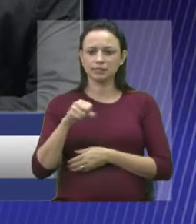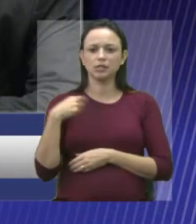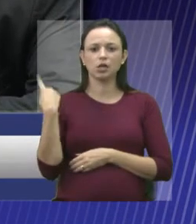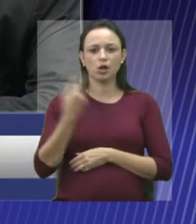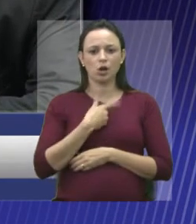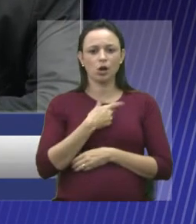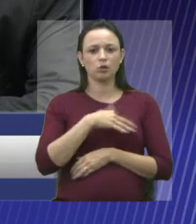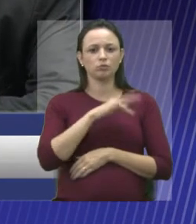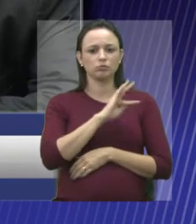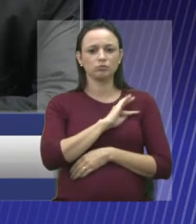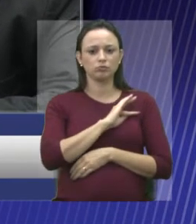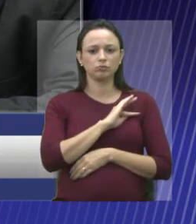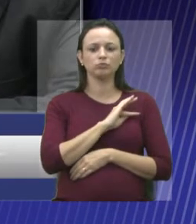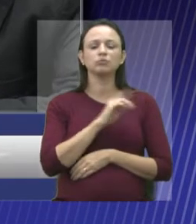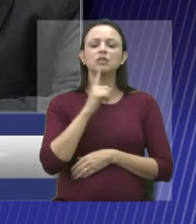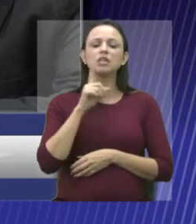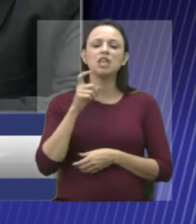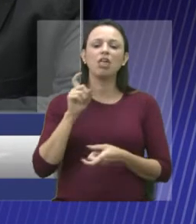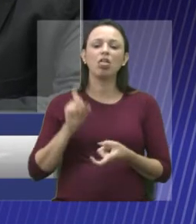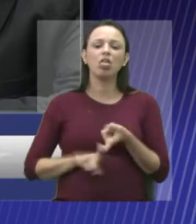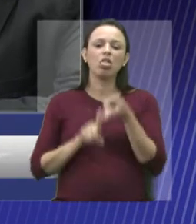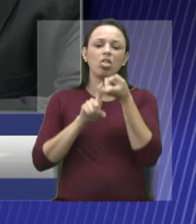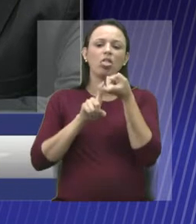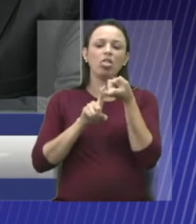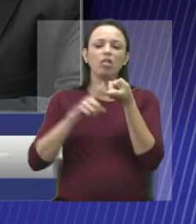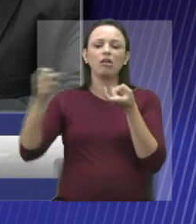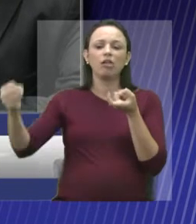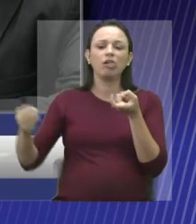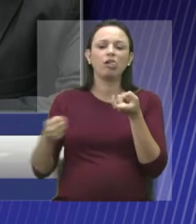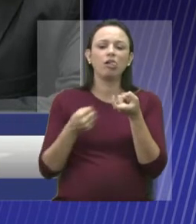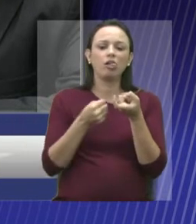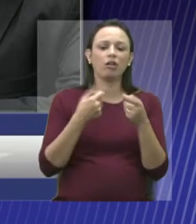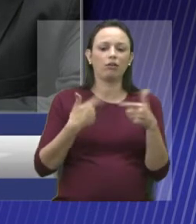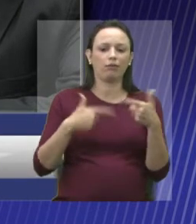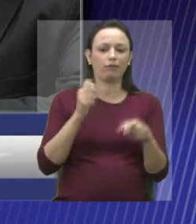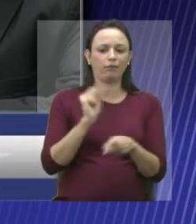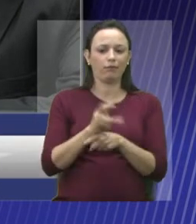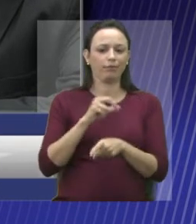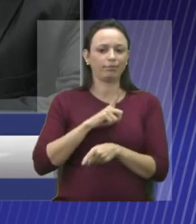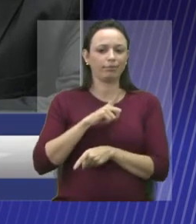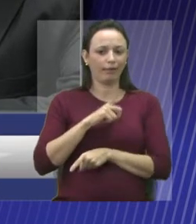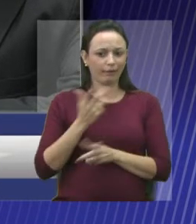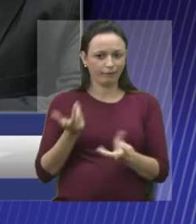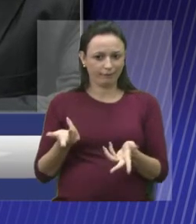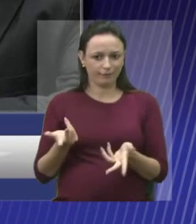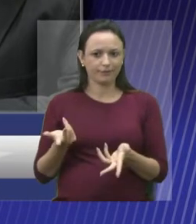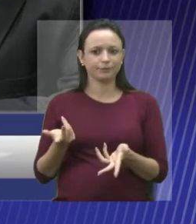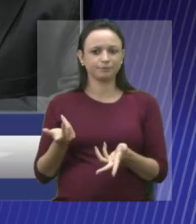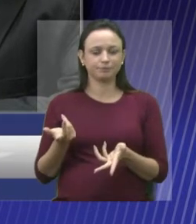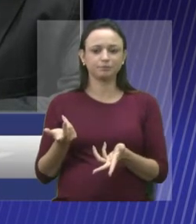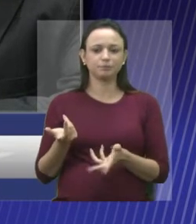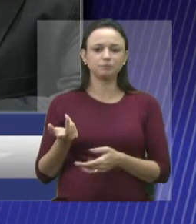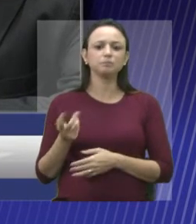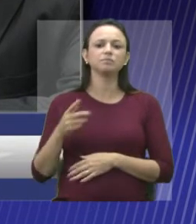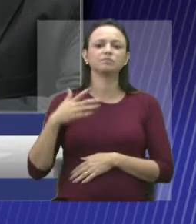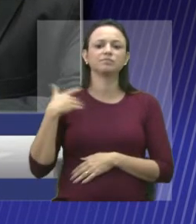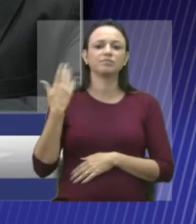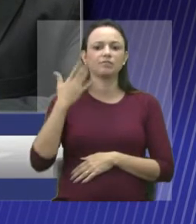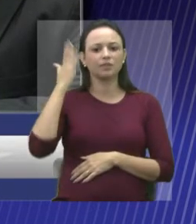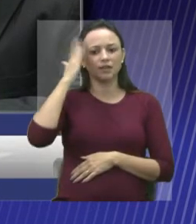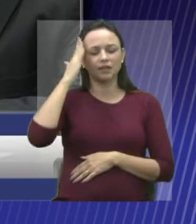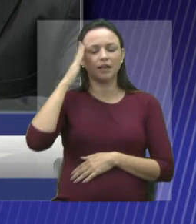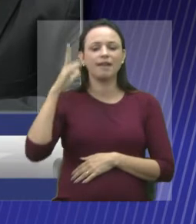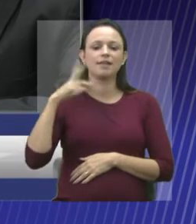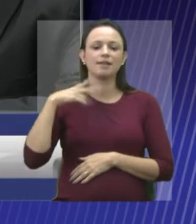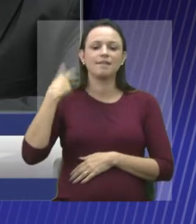fiscalizar a cabidagem de emprego que esse pessoal coloca. Tá? Aqui, nós sabemos de empresa que tem